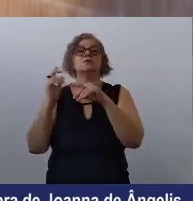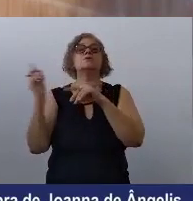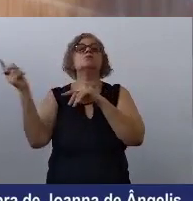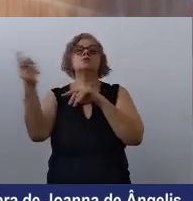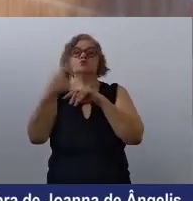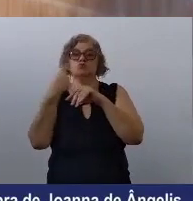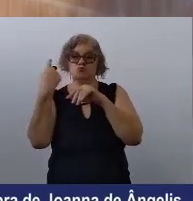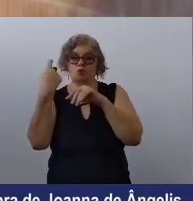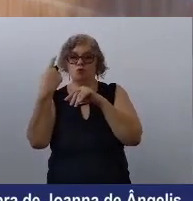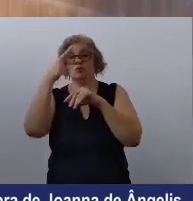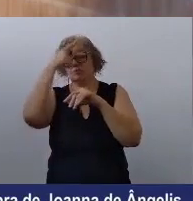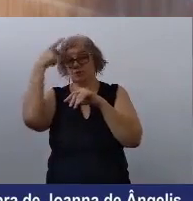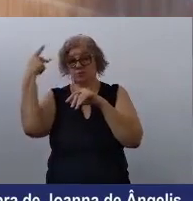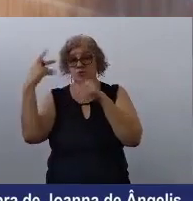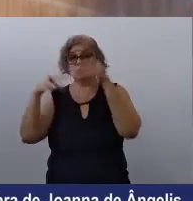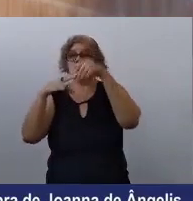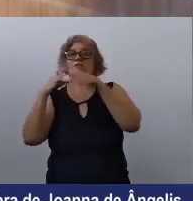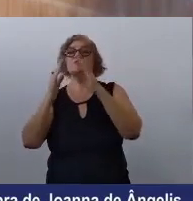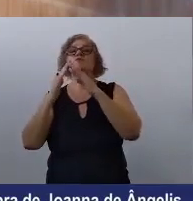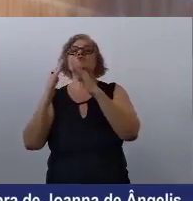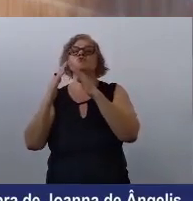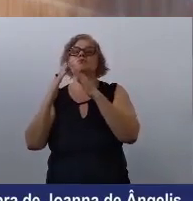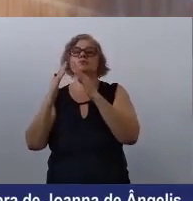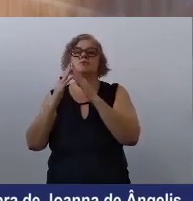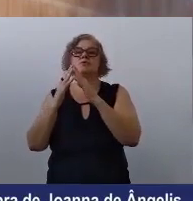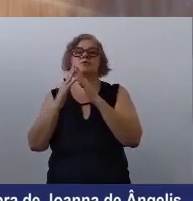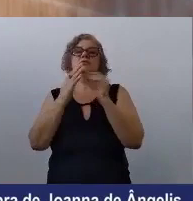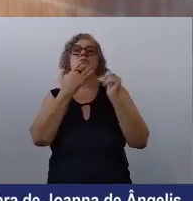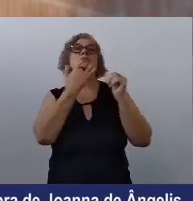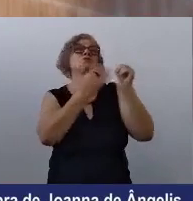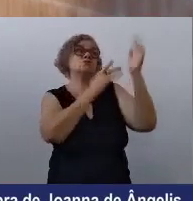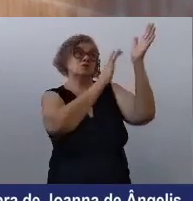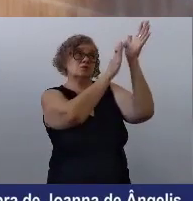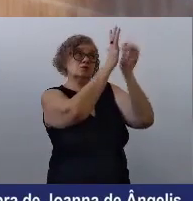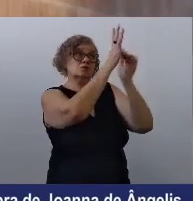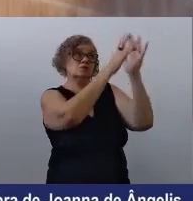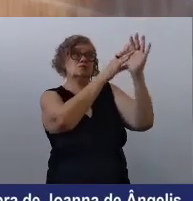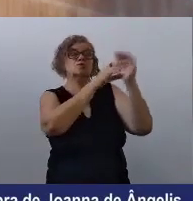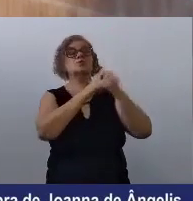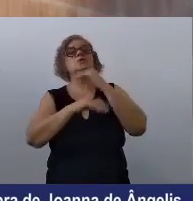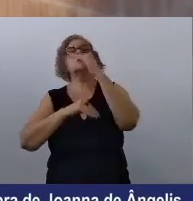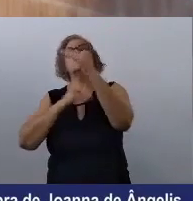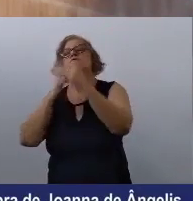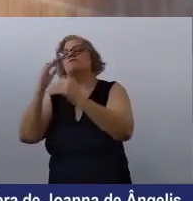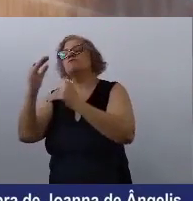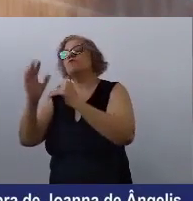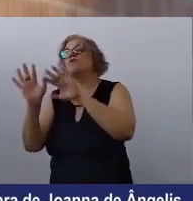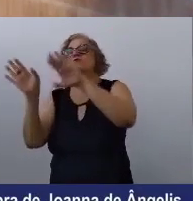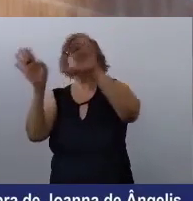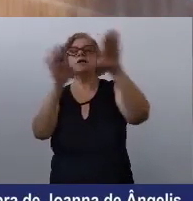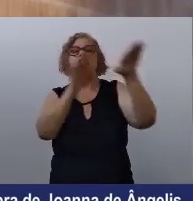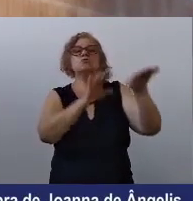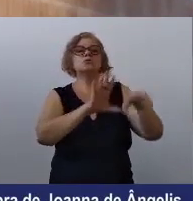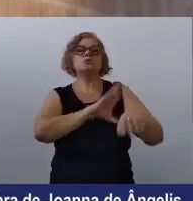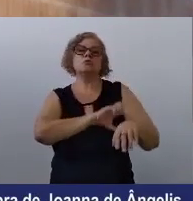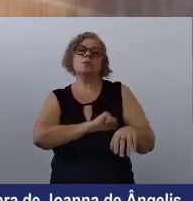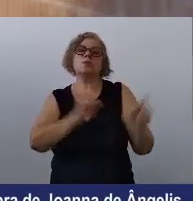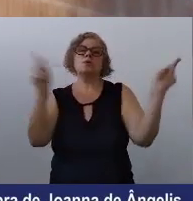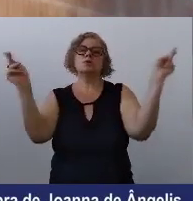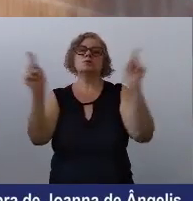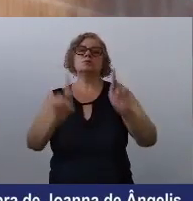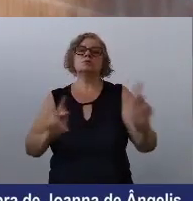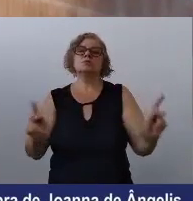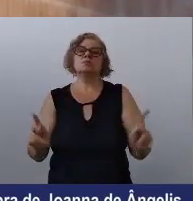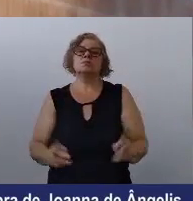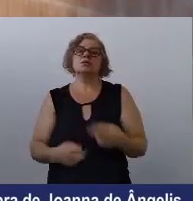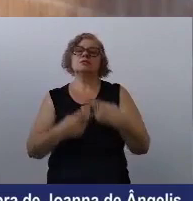nossos familiares, pedindo a Jesus que envolva a todos em muita paz, em muito amor, em